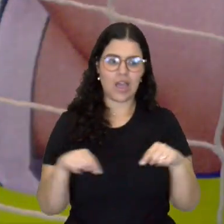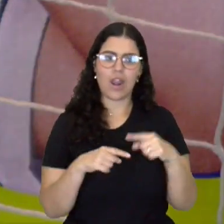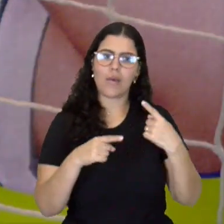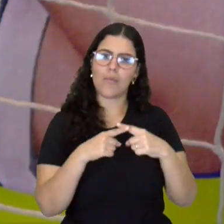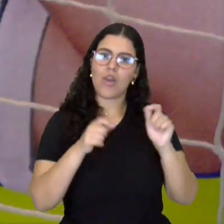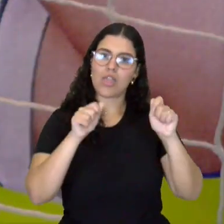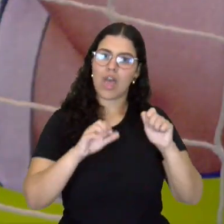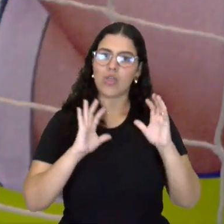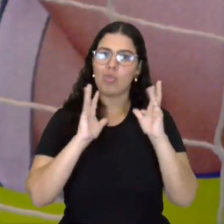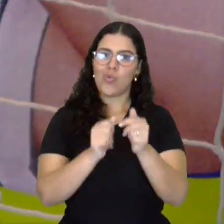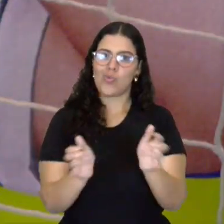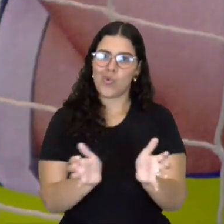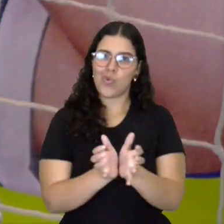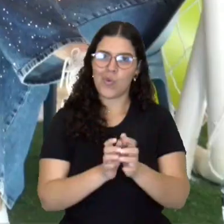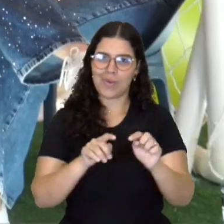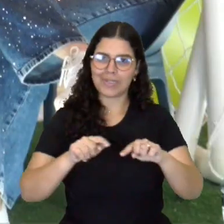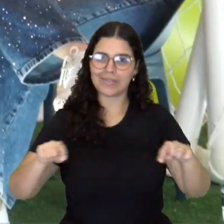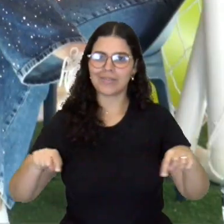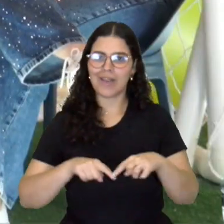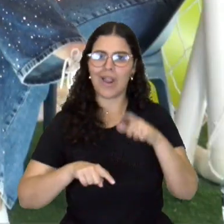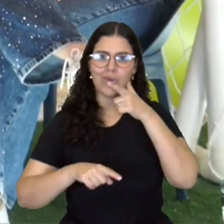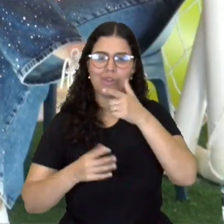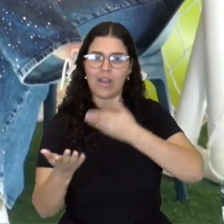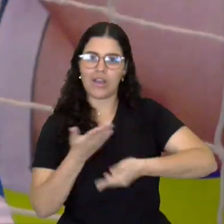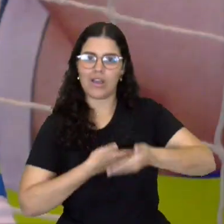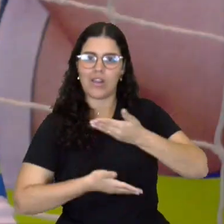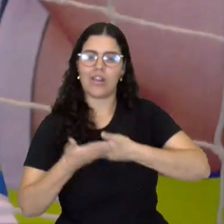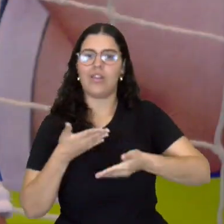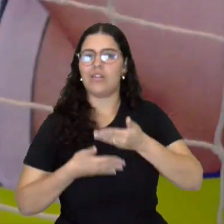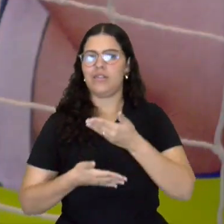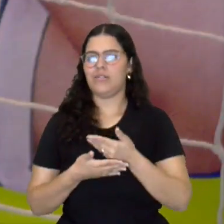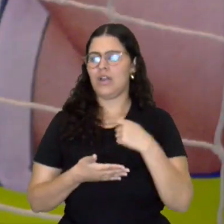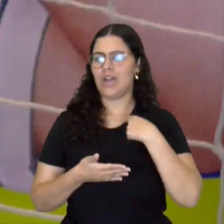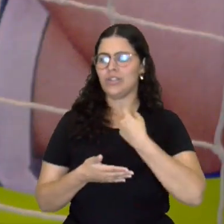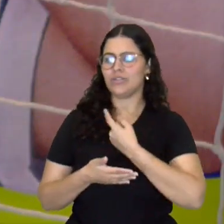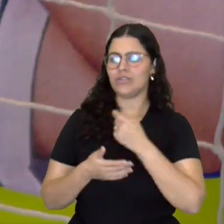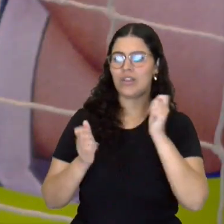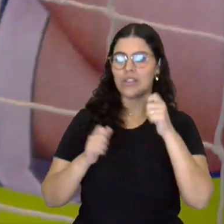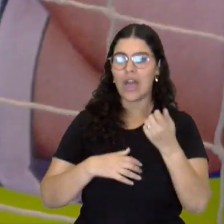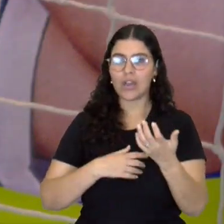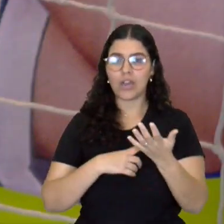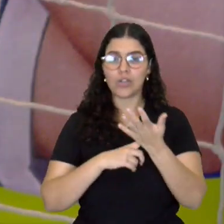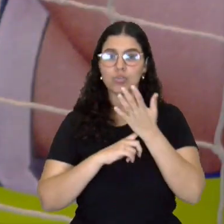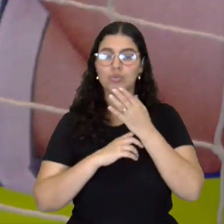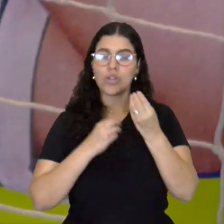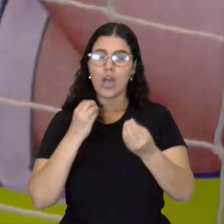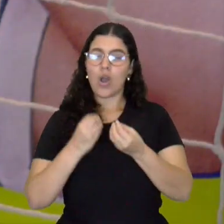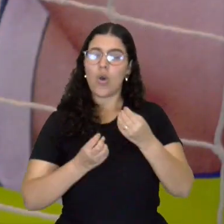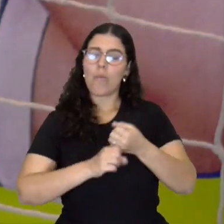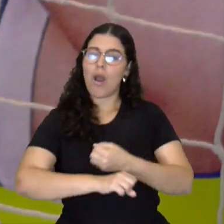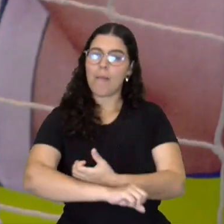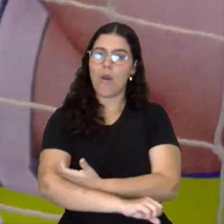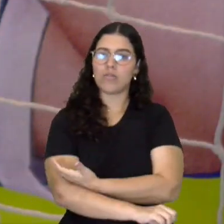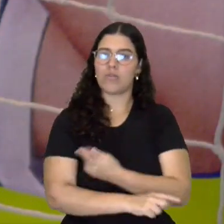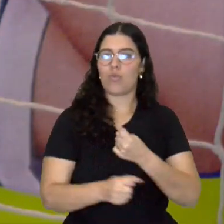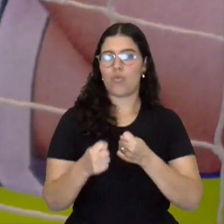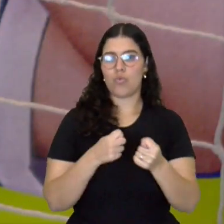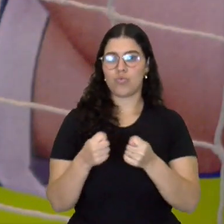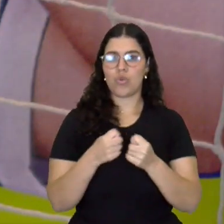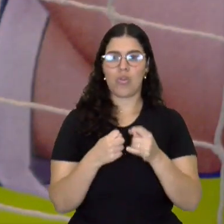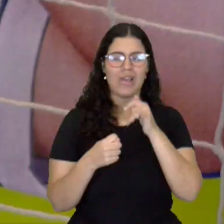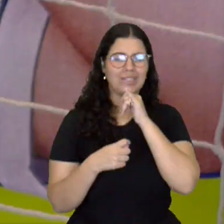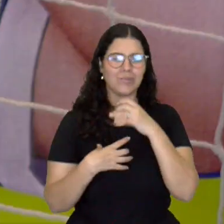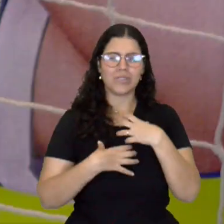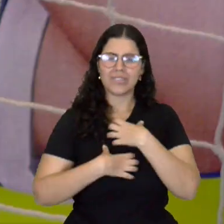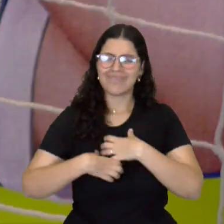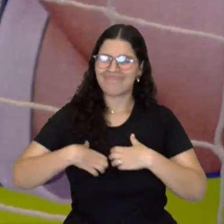uns ganham, e aí a gente lida com o nosso emocional também. A frustração, a ansiedade de ganhar, de não ser como a gente queria, do erro.